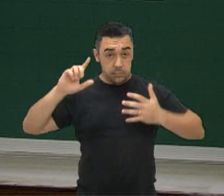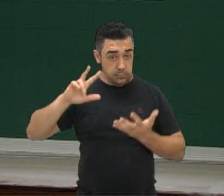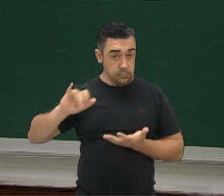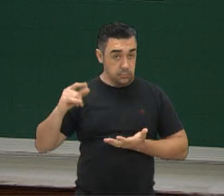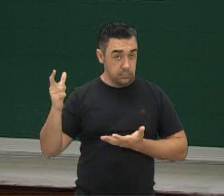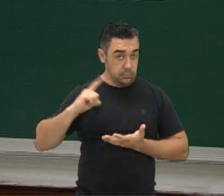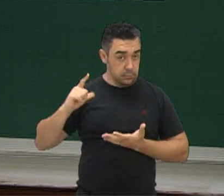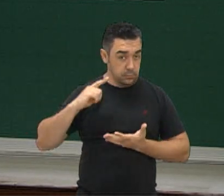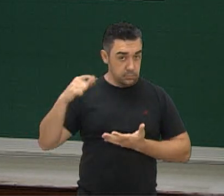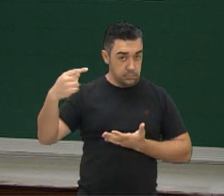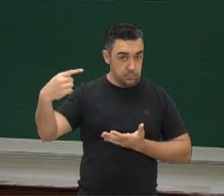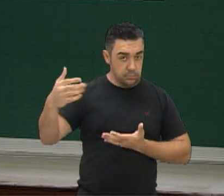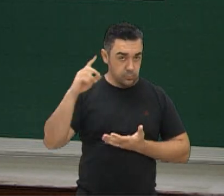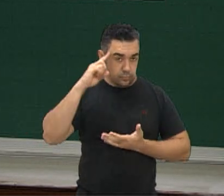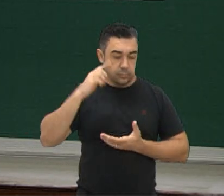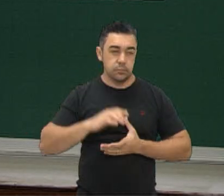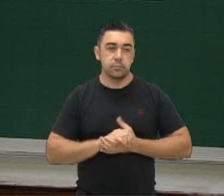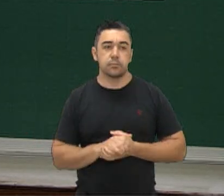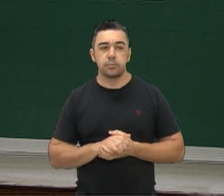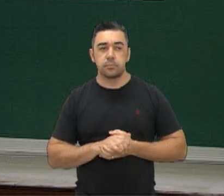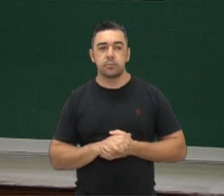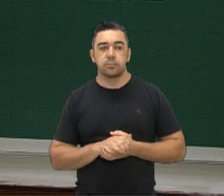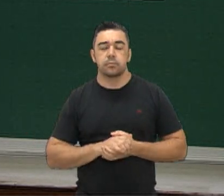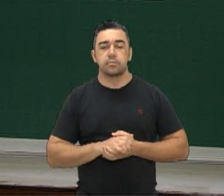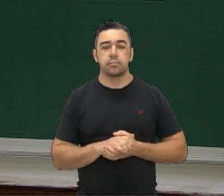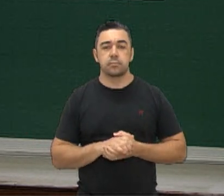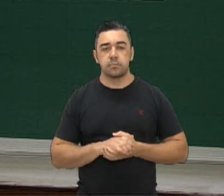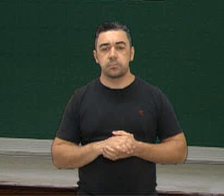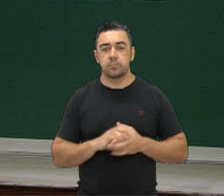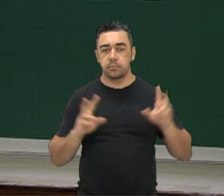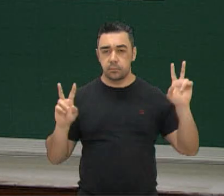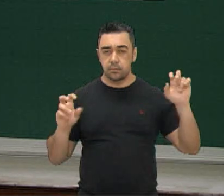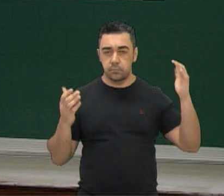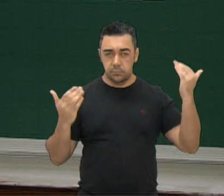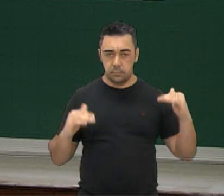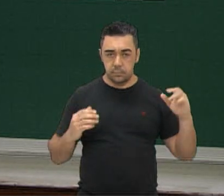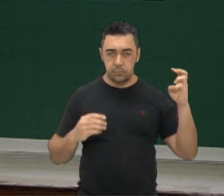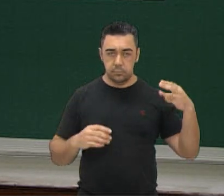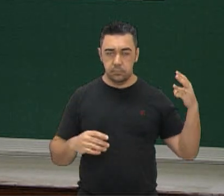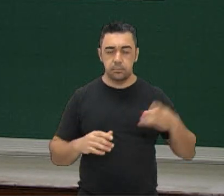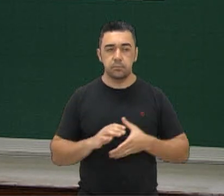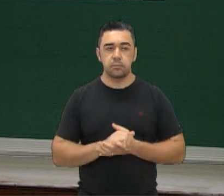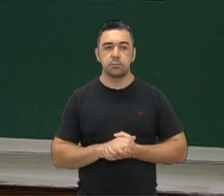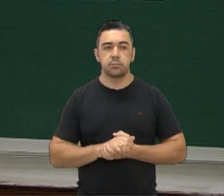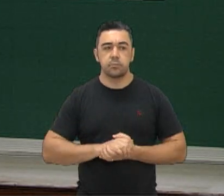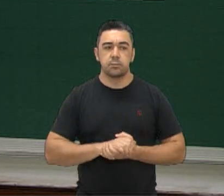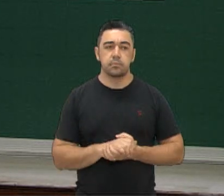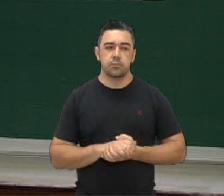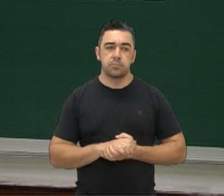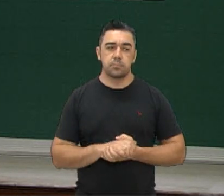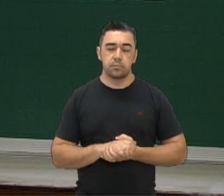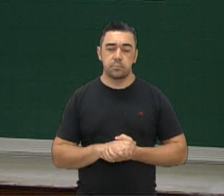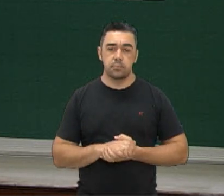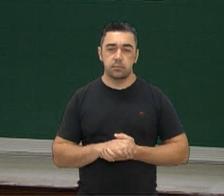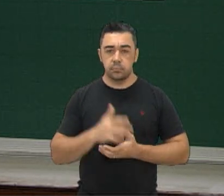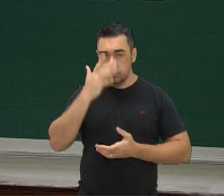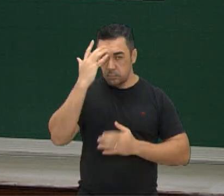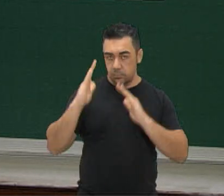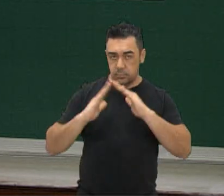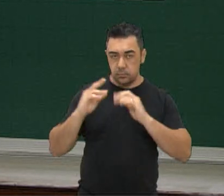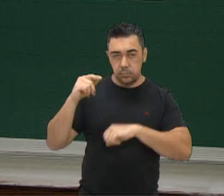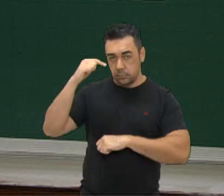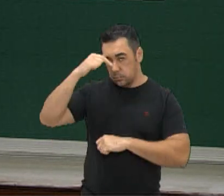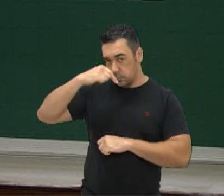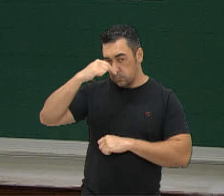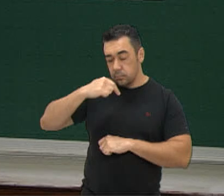aí, né, nos próximos dias. Los peruanos não poderão olvidar sus paraguas al salir a sus trabajos. Os peruanos não